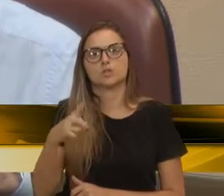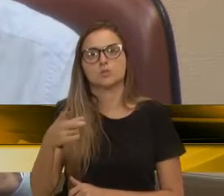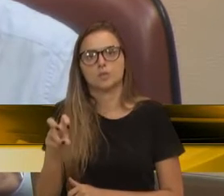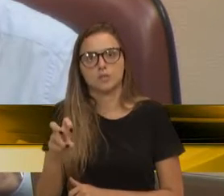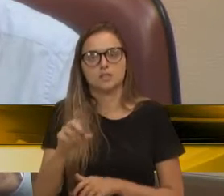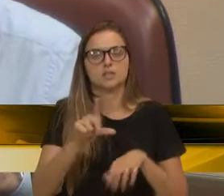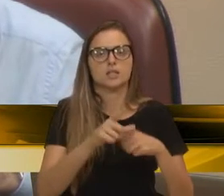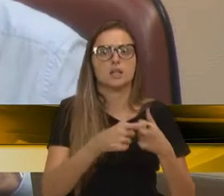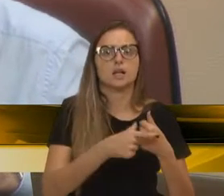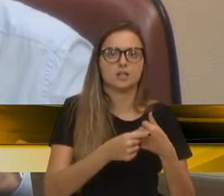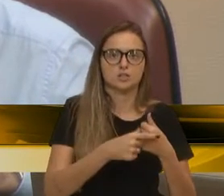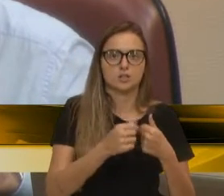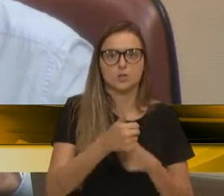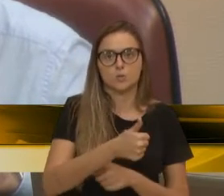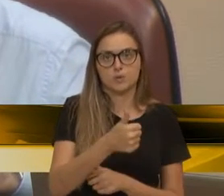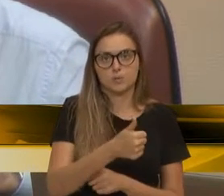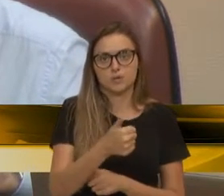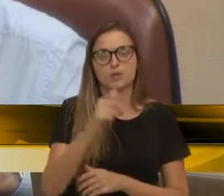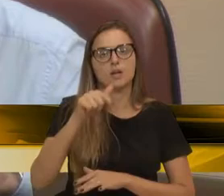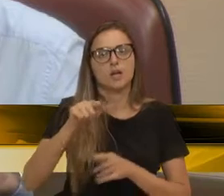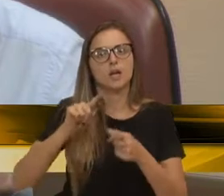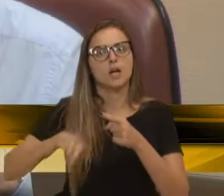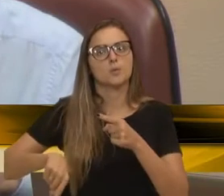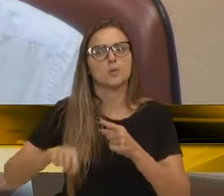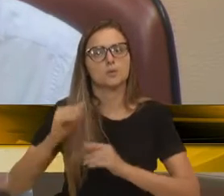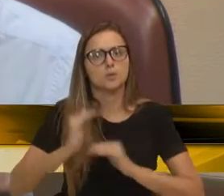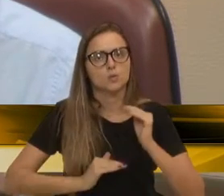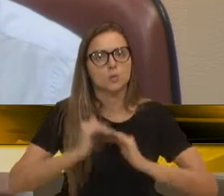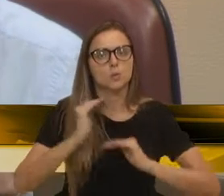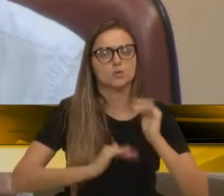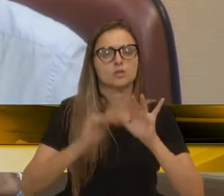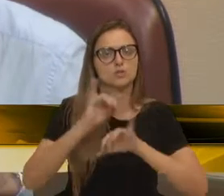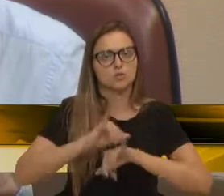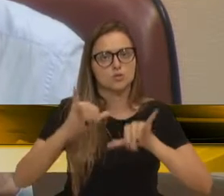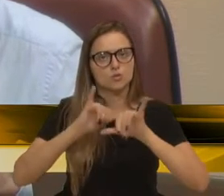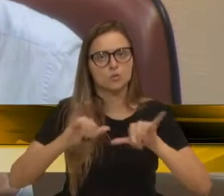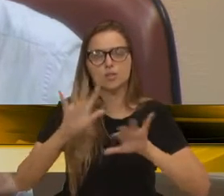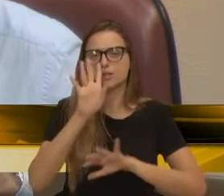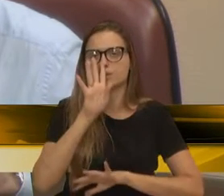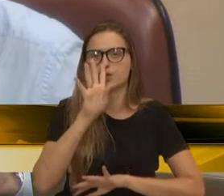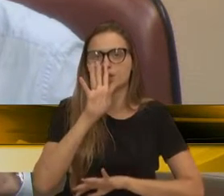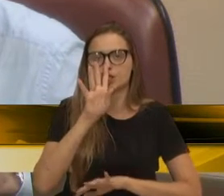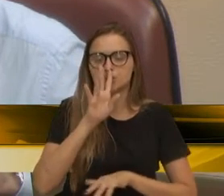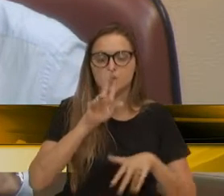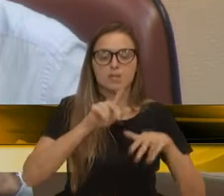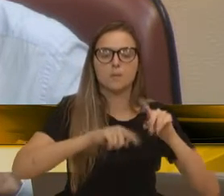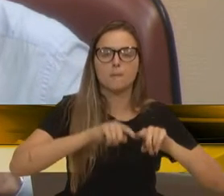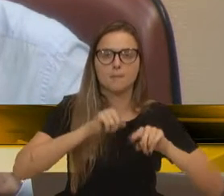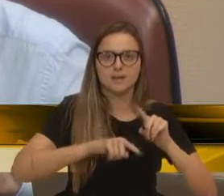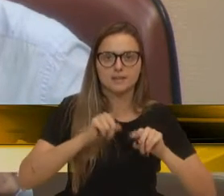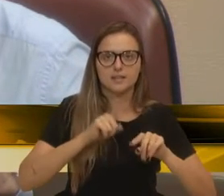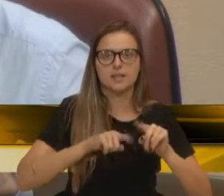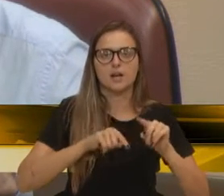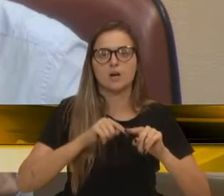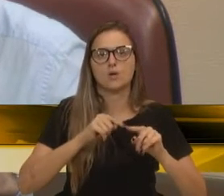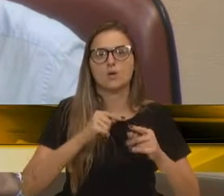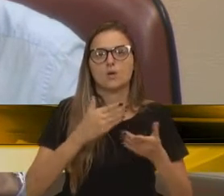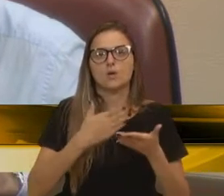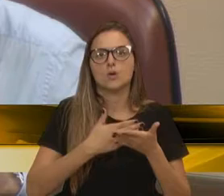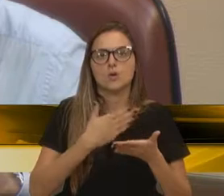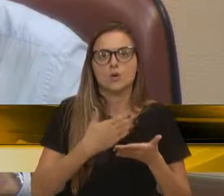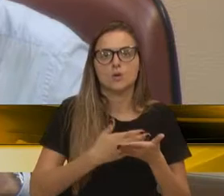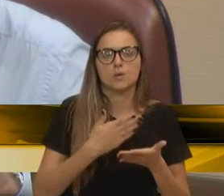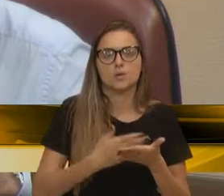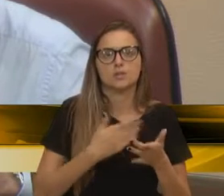1º fica proibida a construção divulgação e apreciação de material que disponham faça referência à